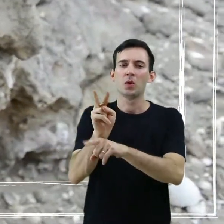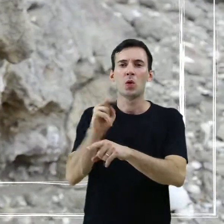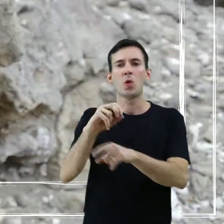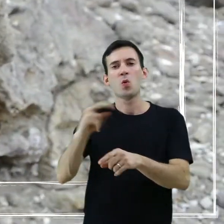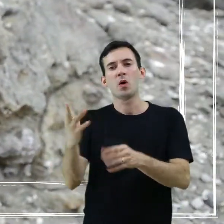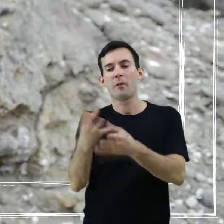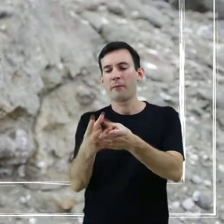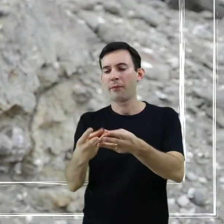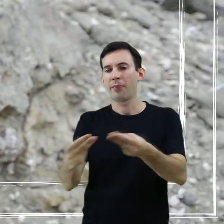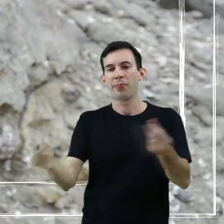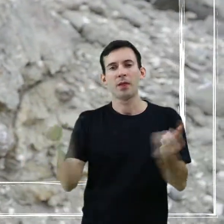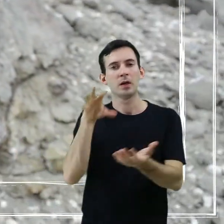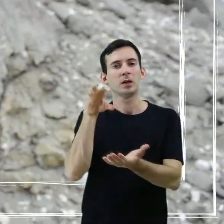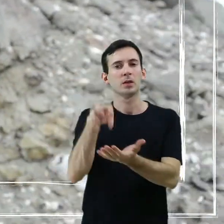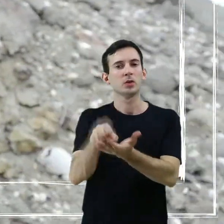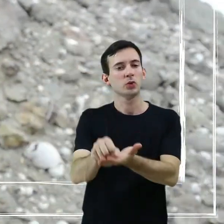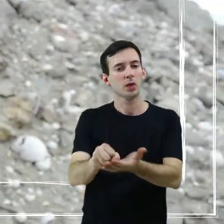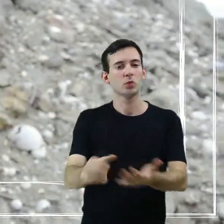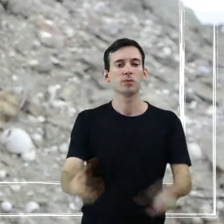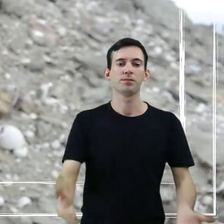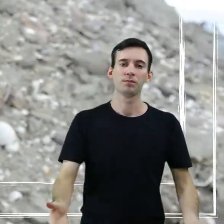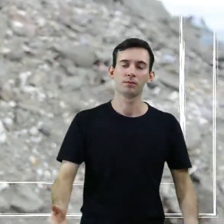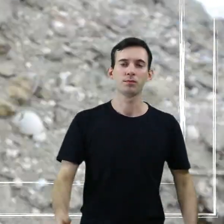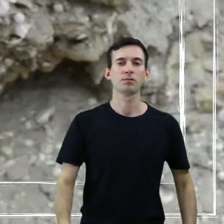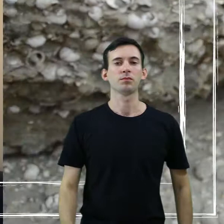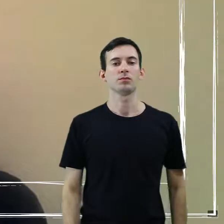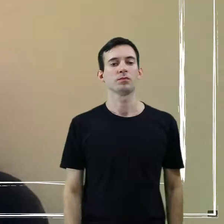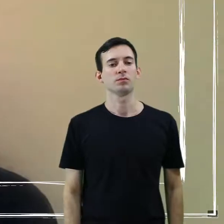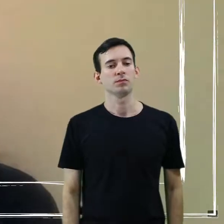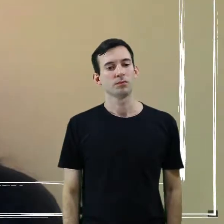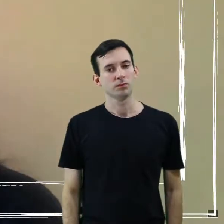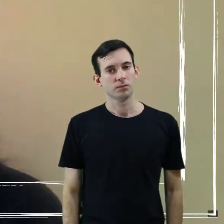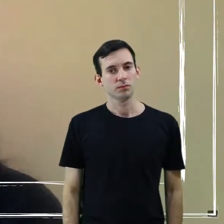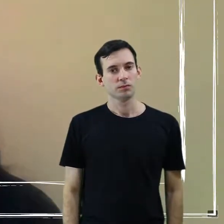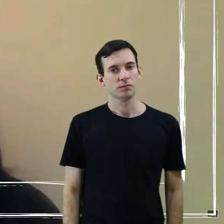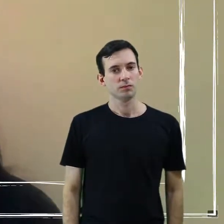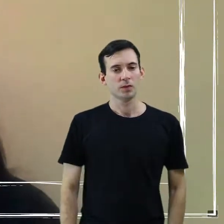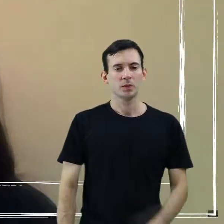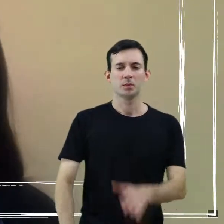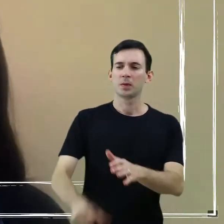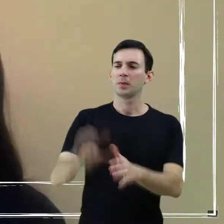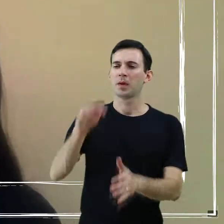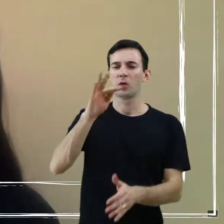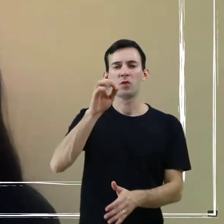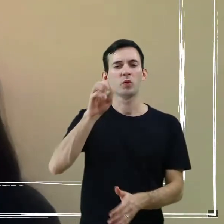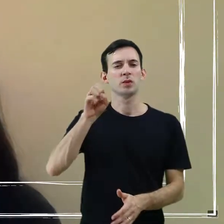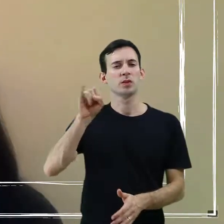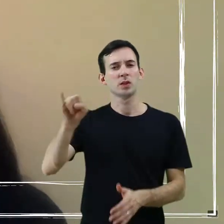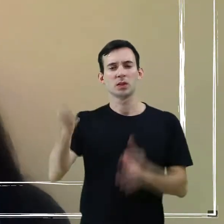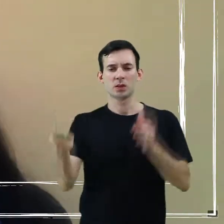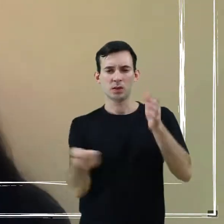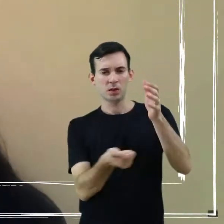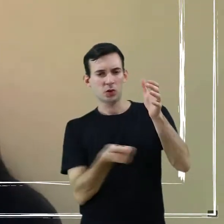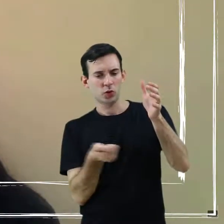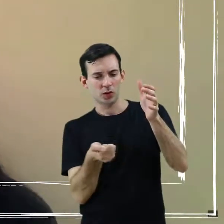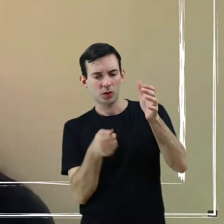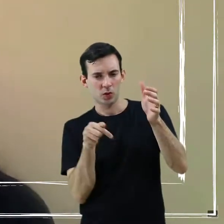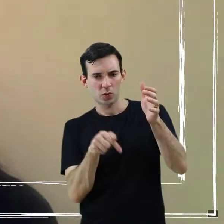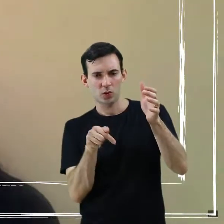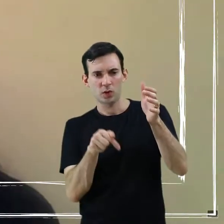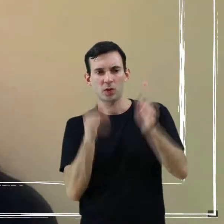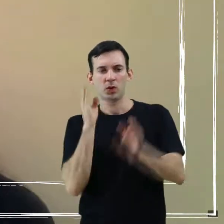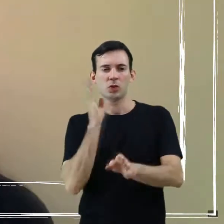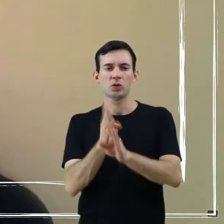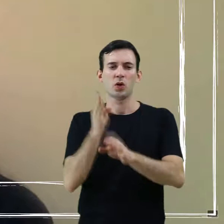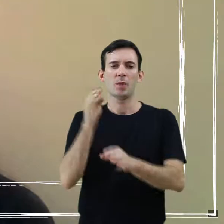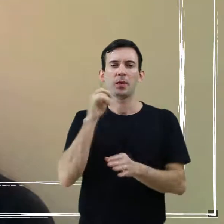pode ser preservada ou apagada do registro. Os primeiros fósseis da Antártica eles foram descobertos nas expedições do começo